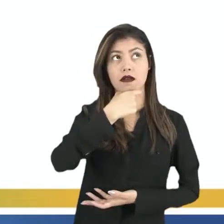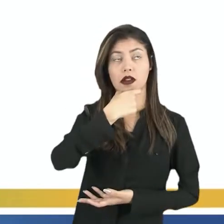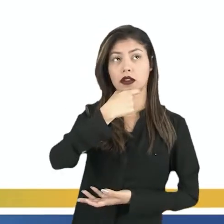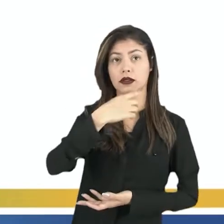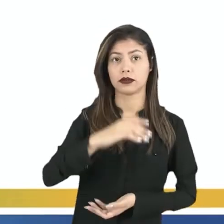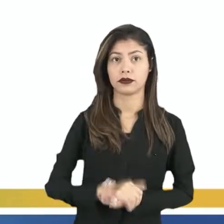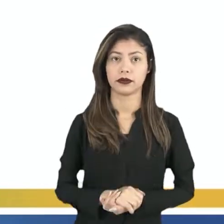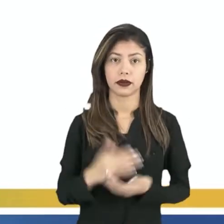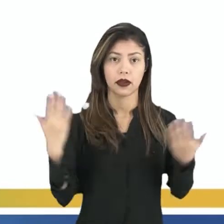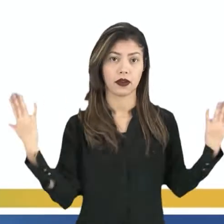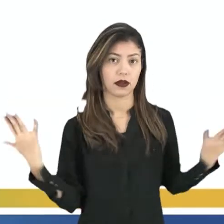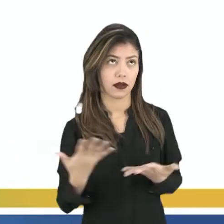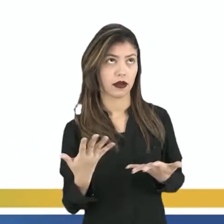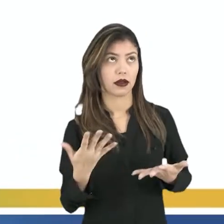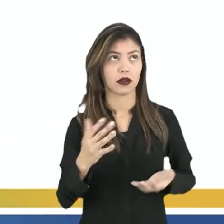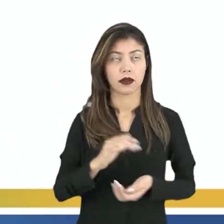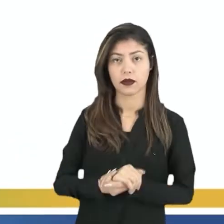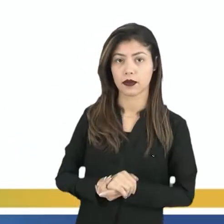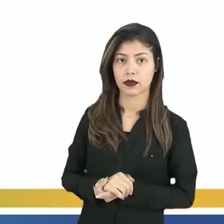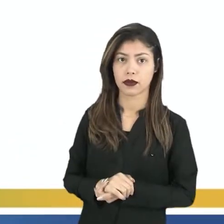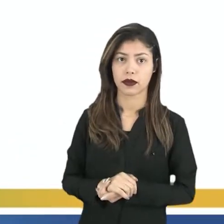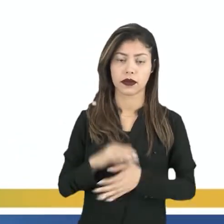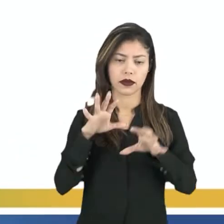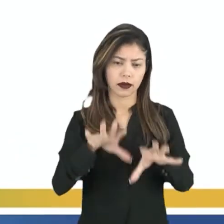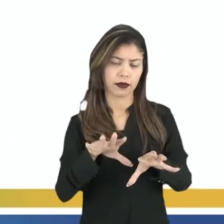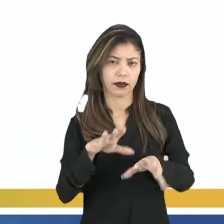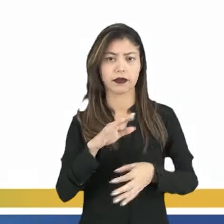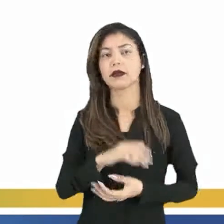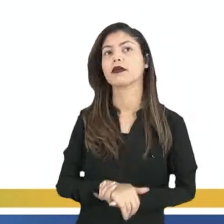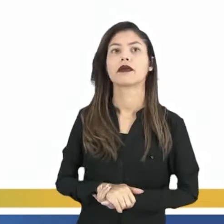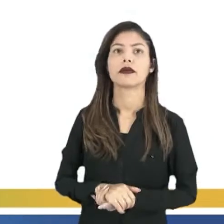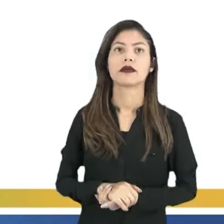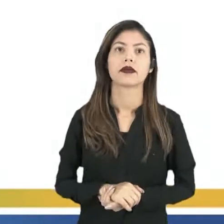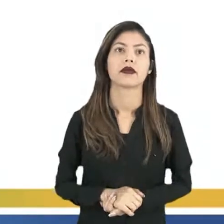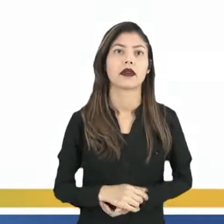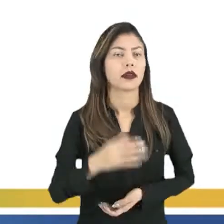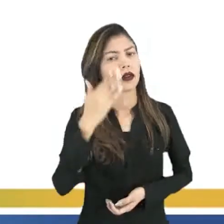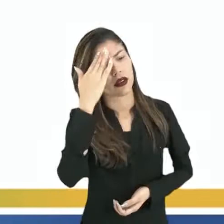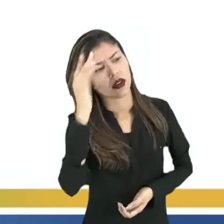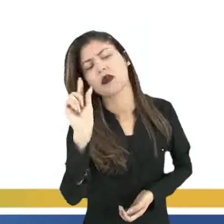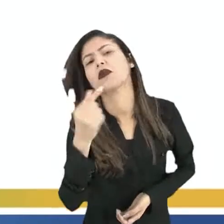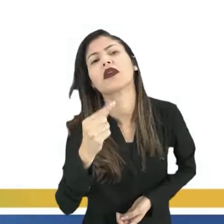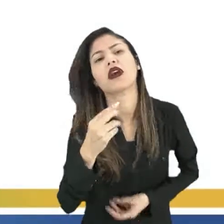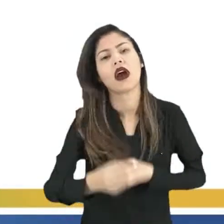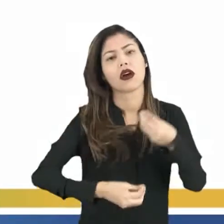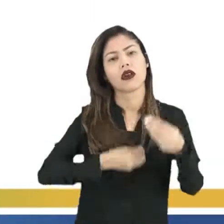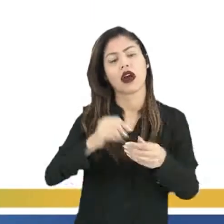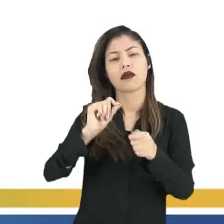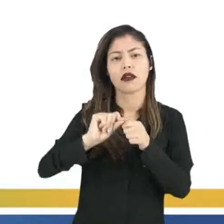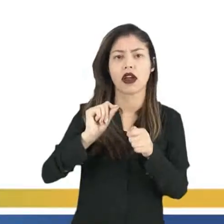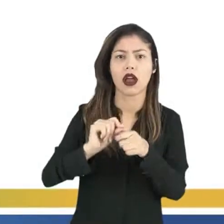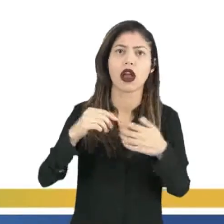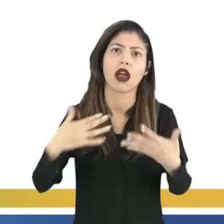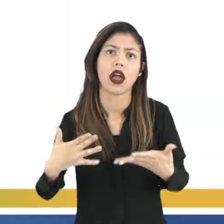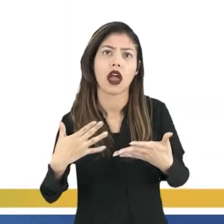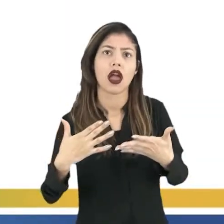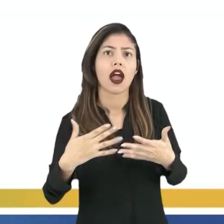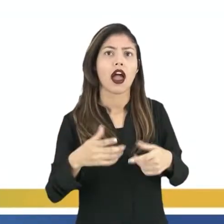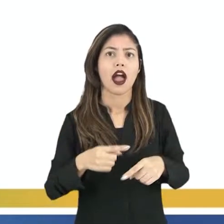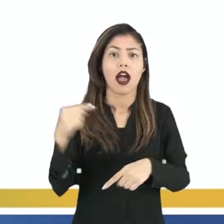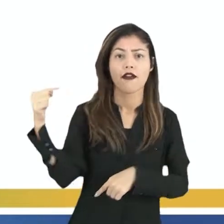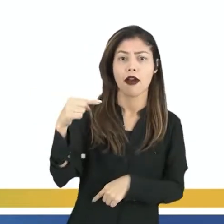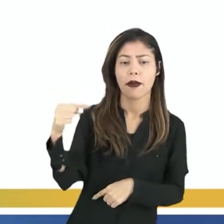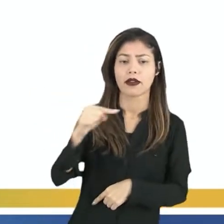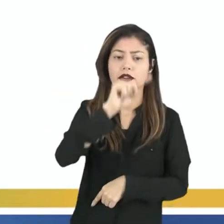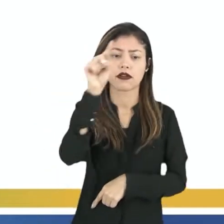inglês. Quando? Agora, neste momento, ok? Vamos entender também um pouquinho como funcionam as formas afirmativas,